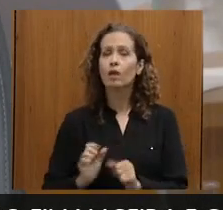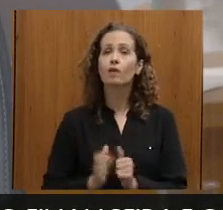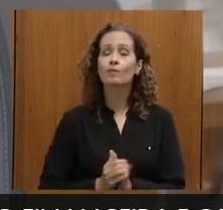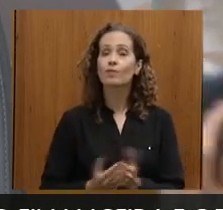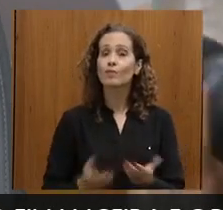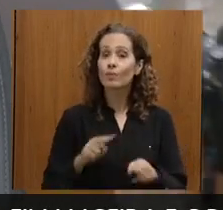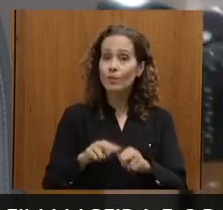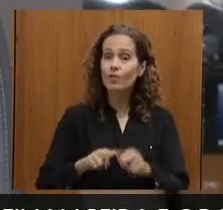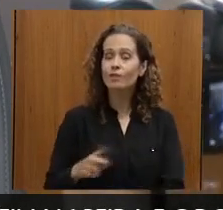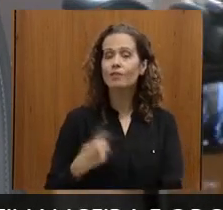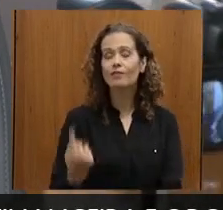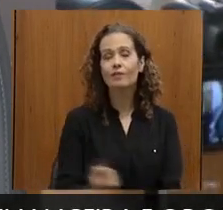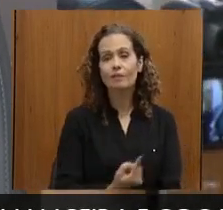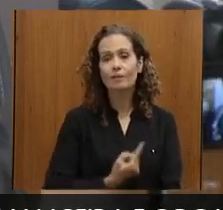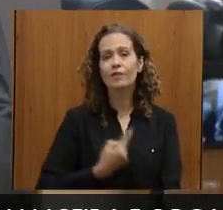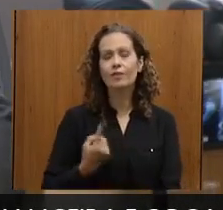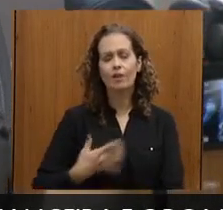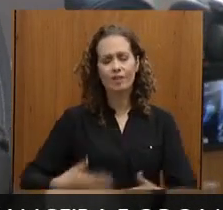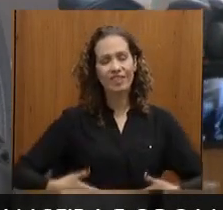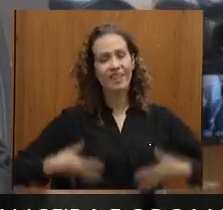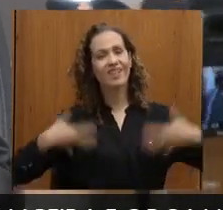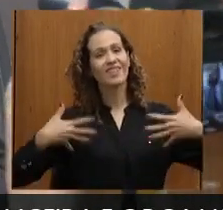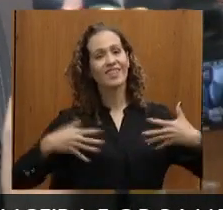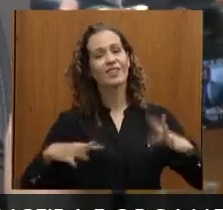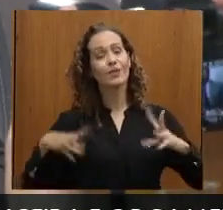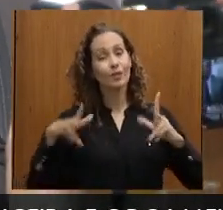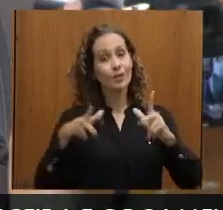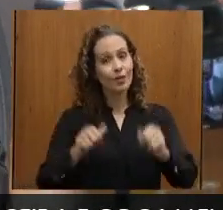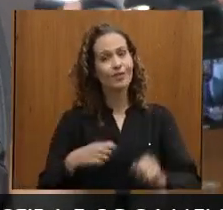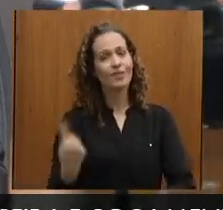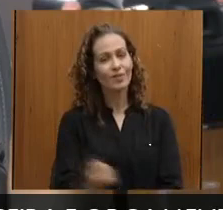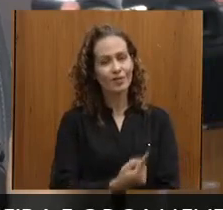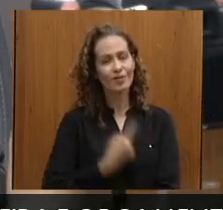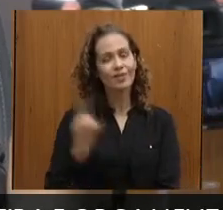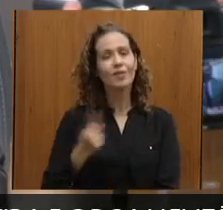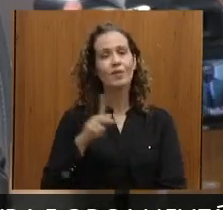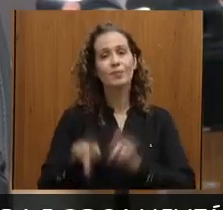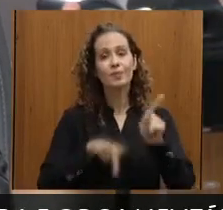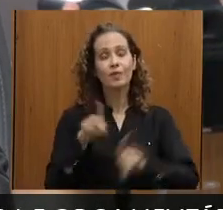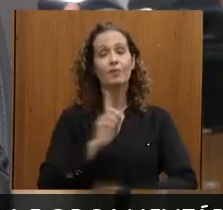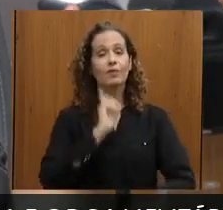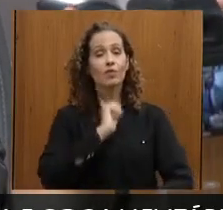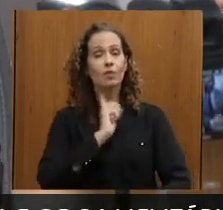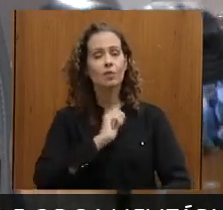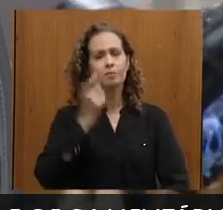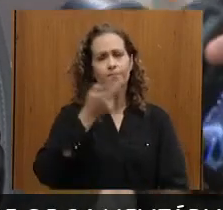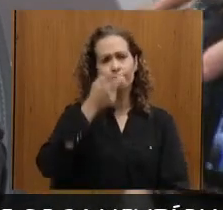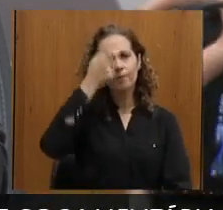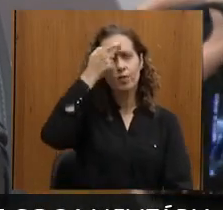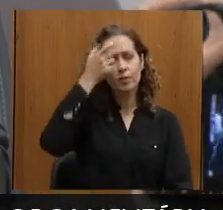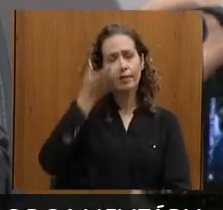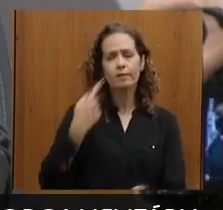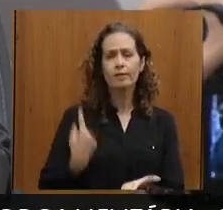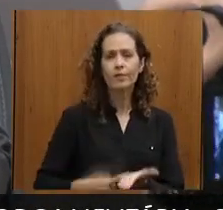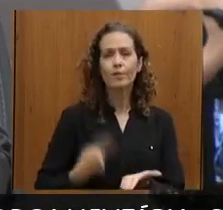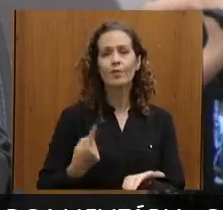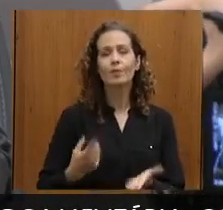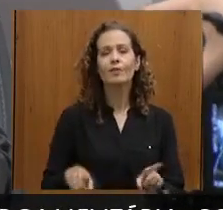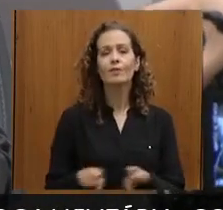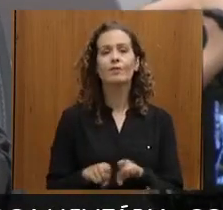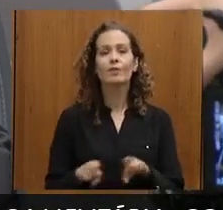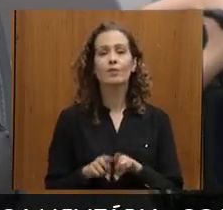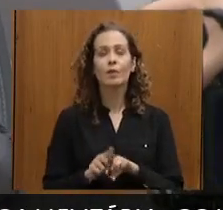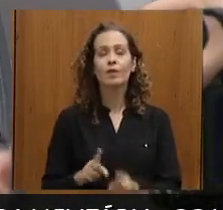muito orgulho de todos nós mineiros, pela nossa conscientização, pelo nosso compromisso com